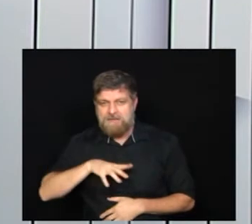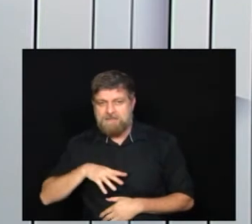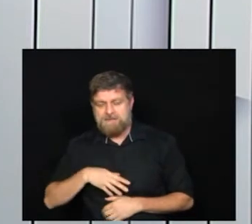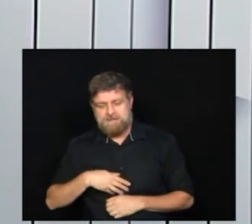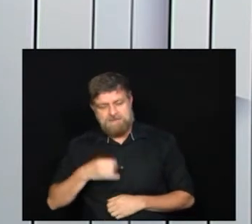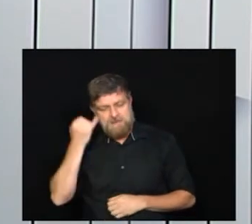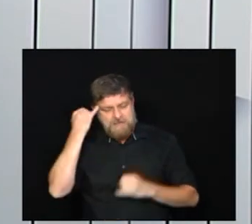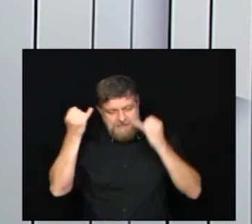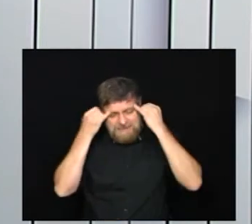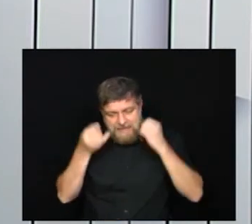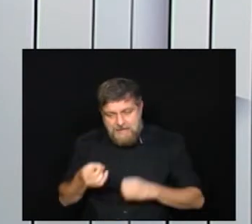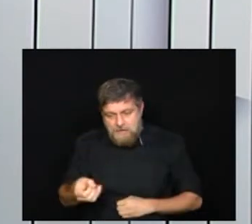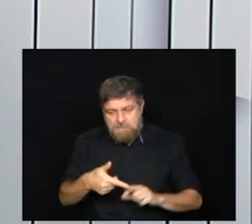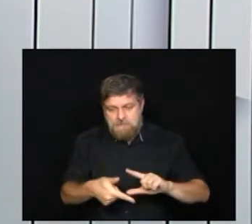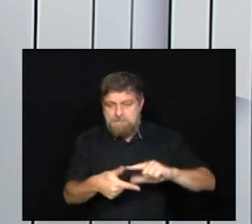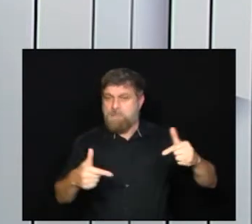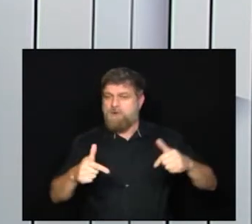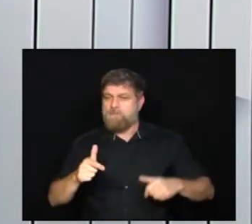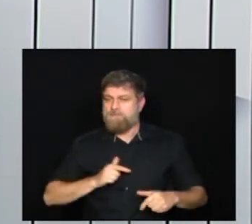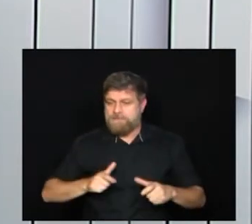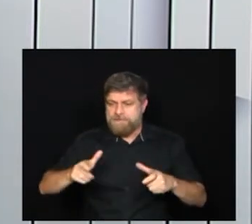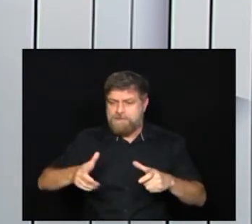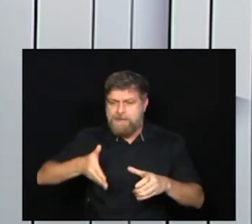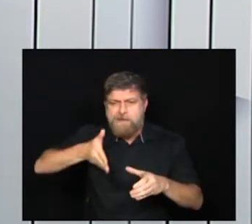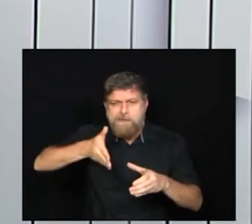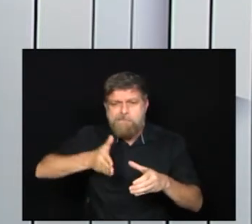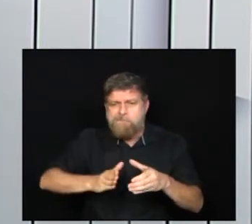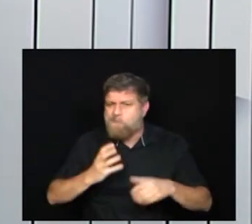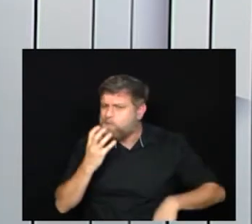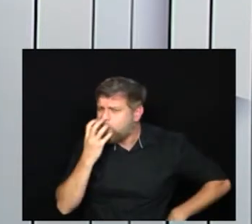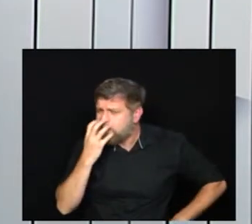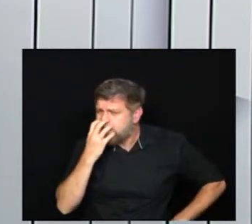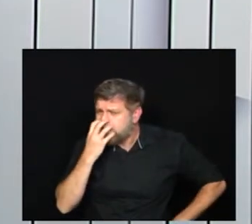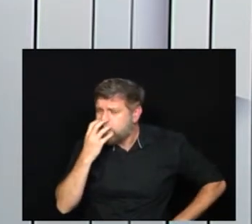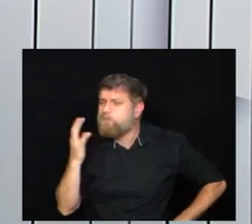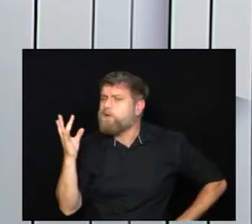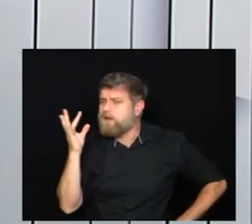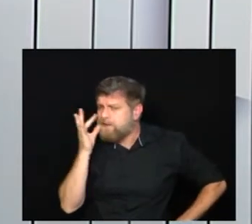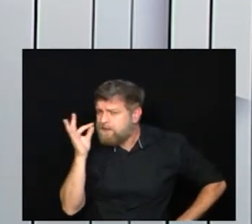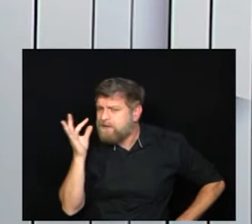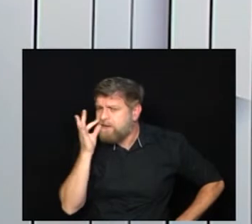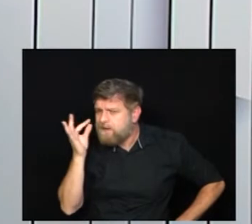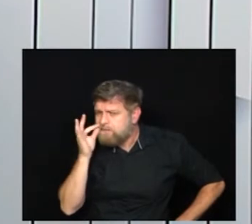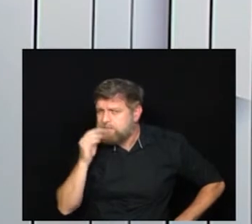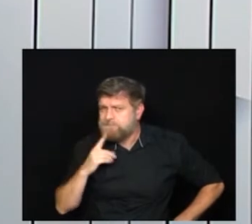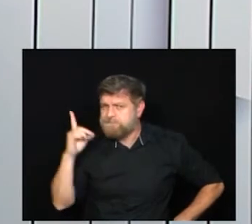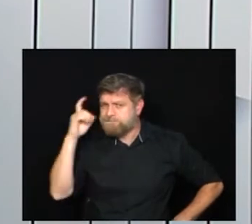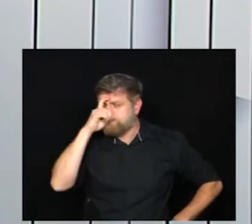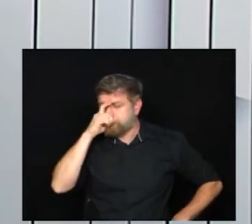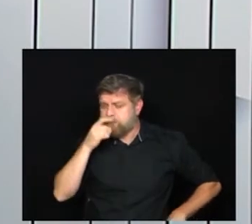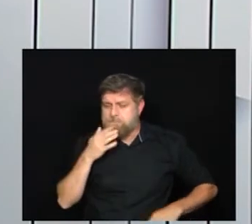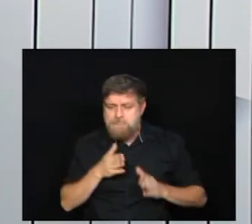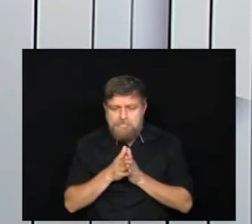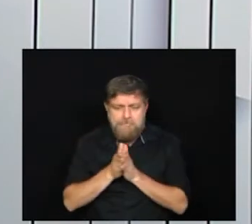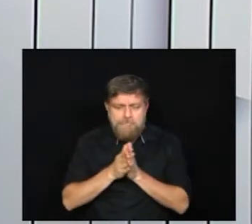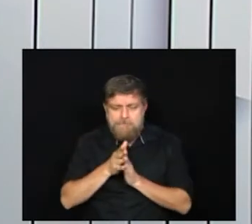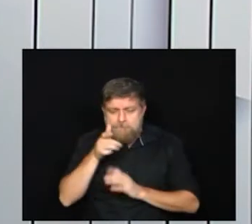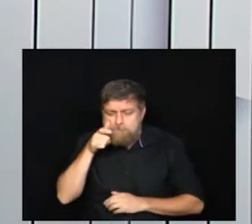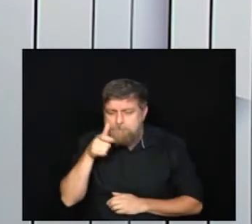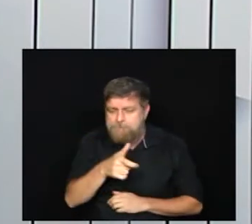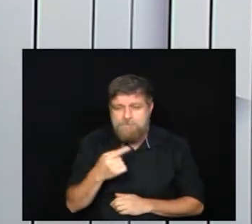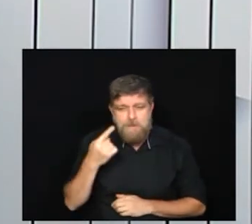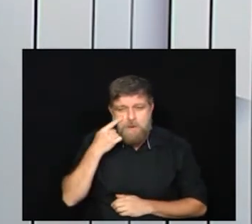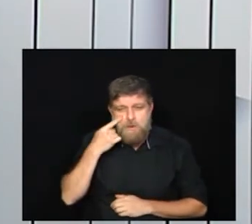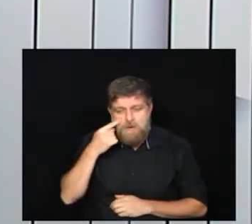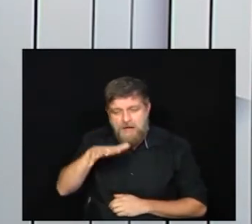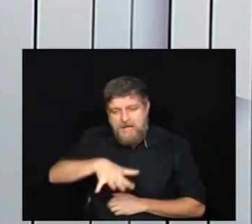inovando e agora tem até bolo para cães e gatos. difícil resistir, viu? Dá uma olhada no